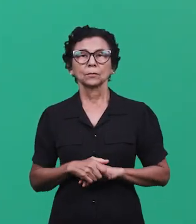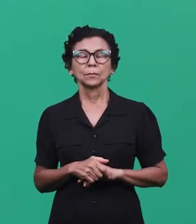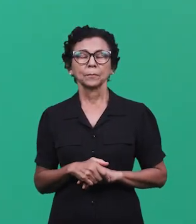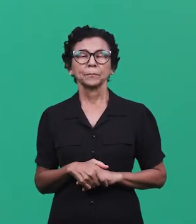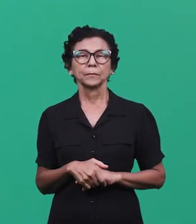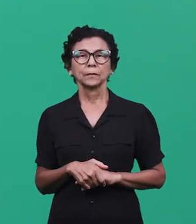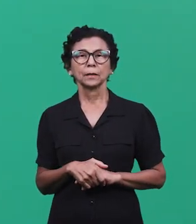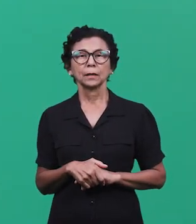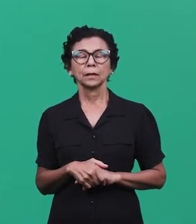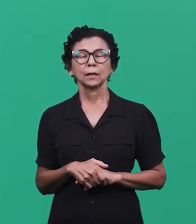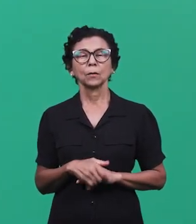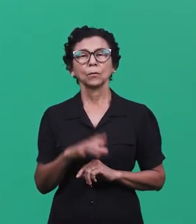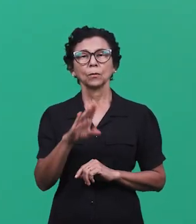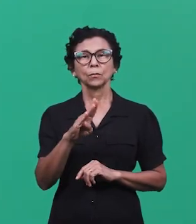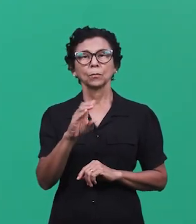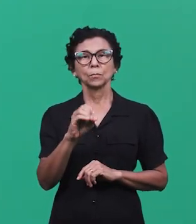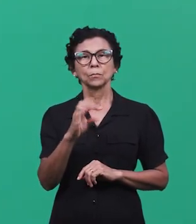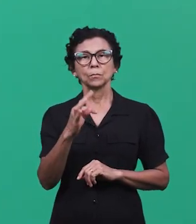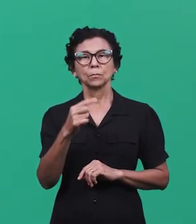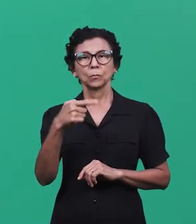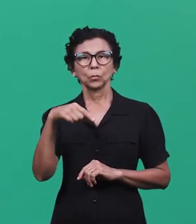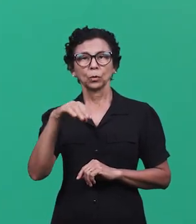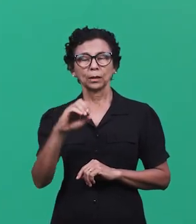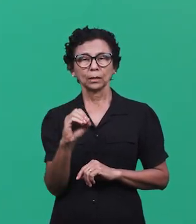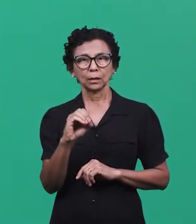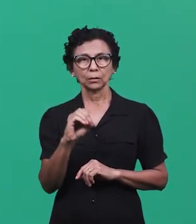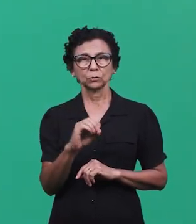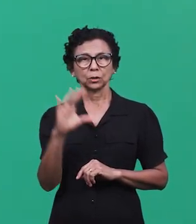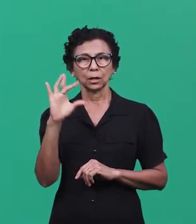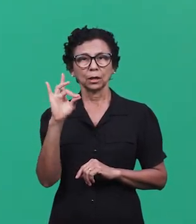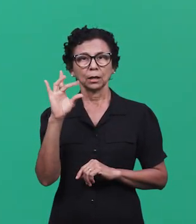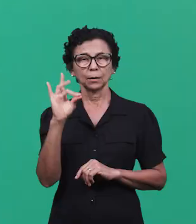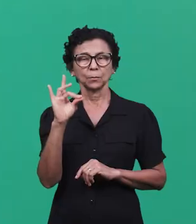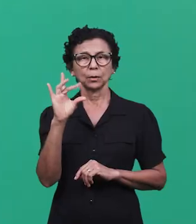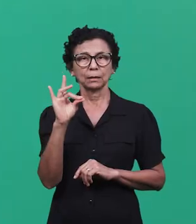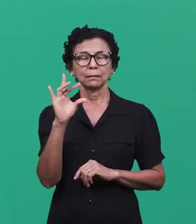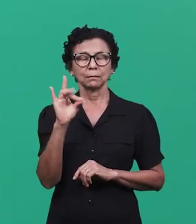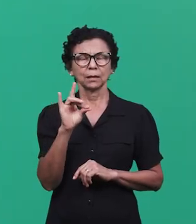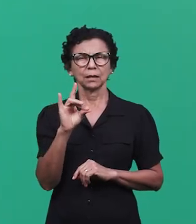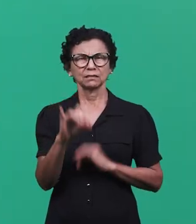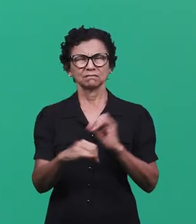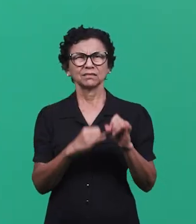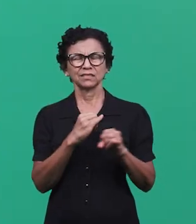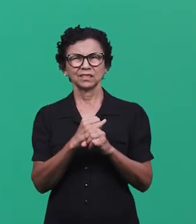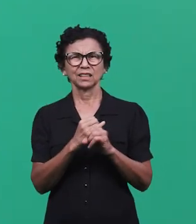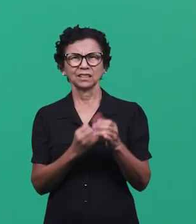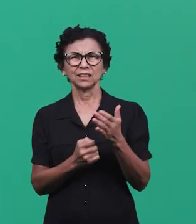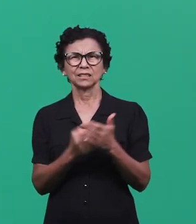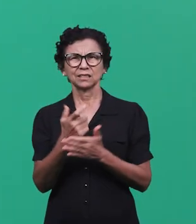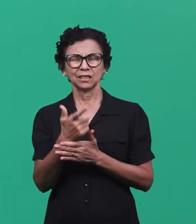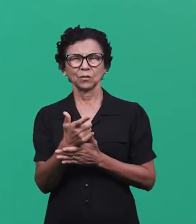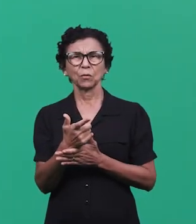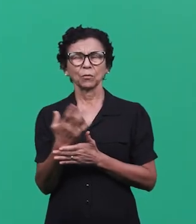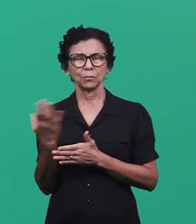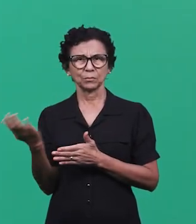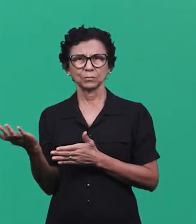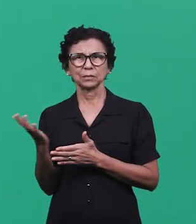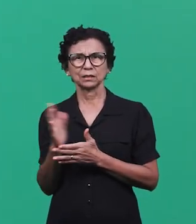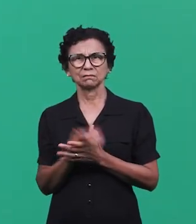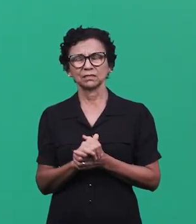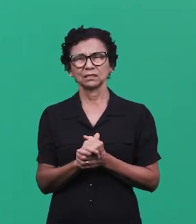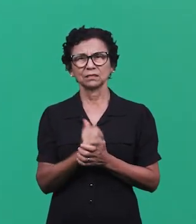botão acionador. Você compra em diferentes locais aí na internet, facilmente encontrado.